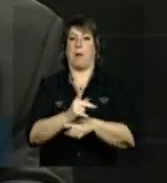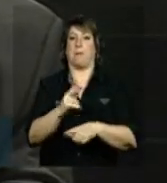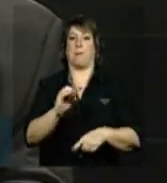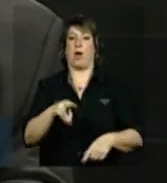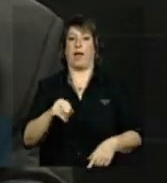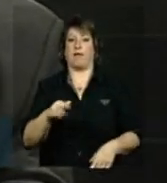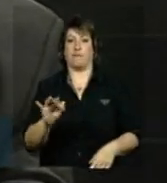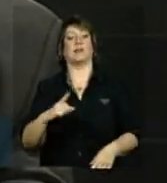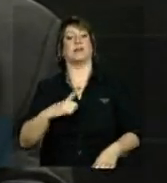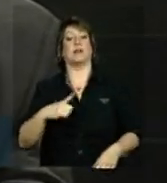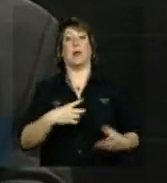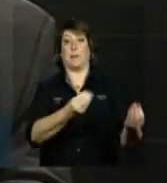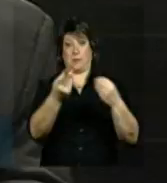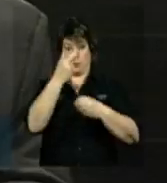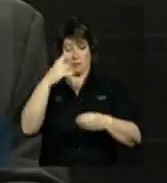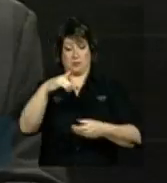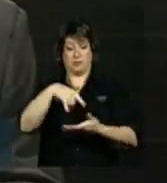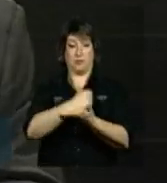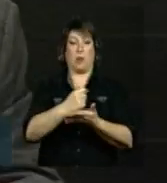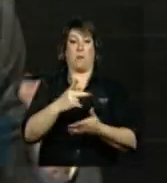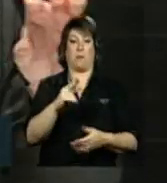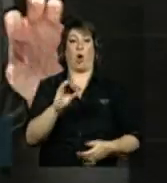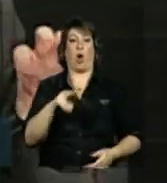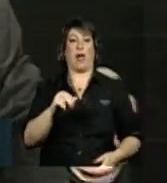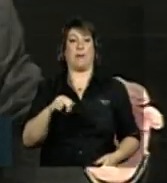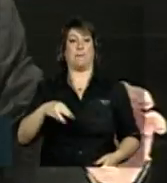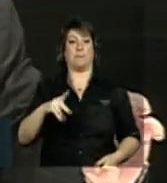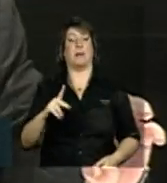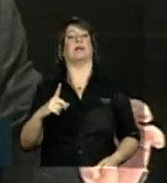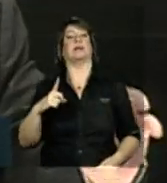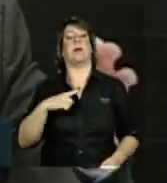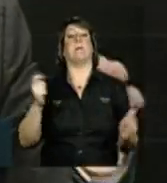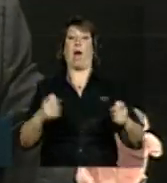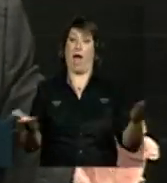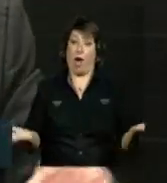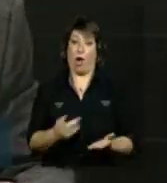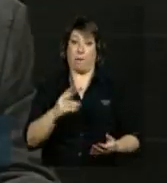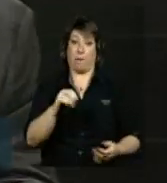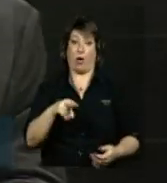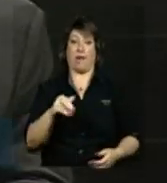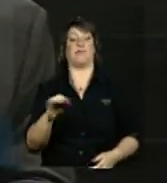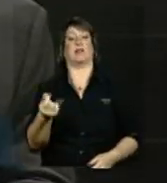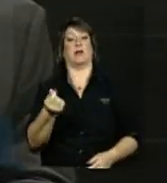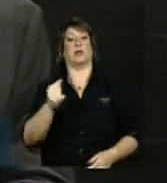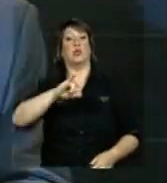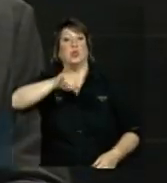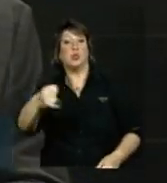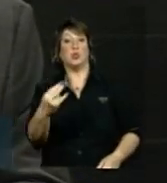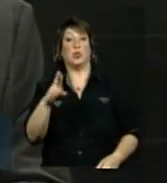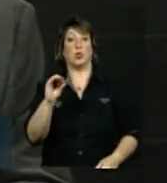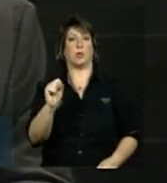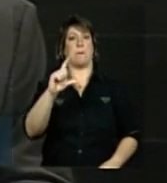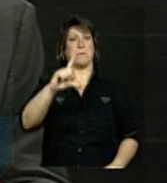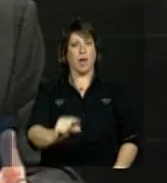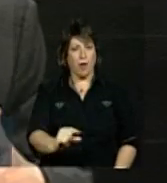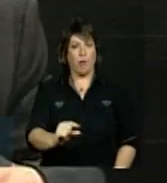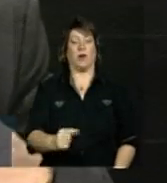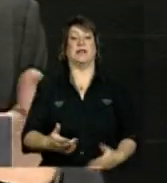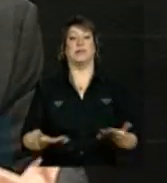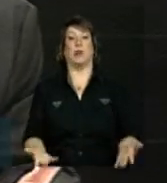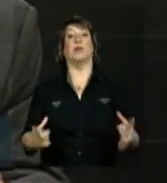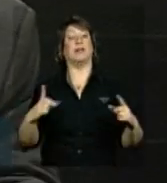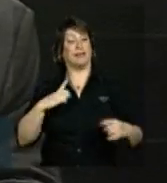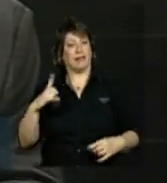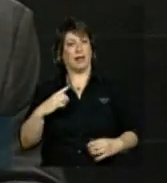que contratavam no PRONAMP vão poder contratar no PRONAF, pagando juros menores. E também há